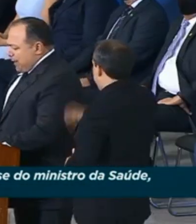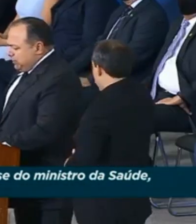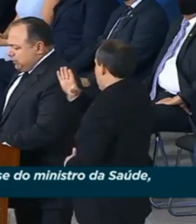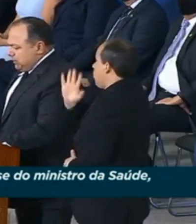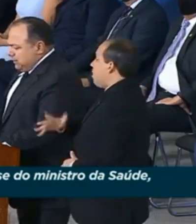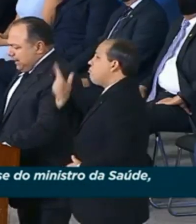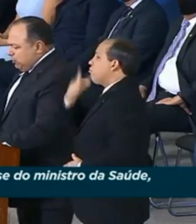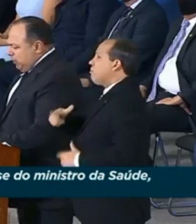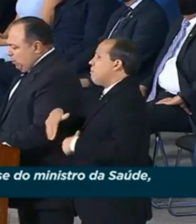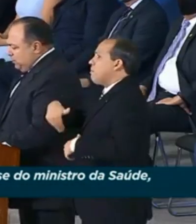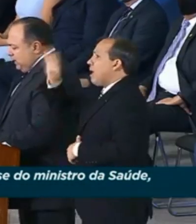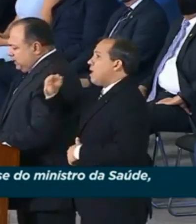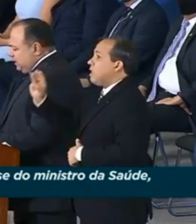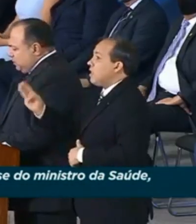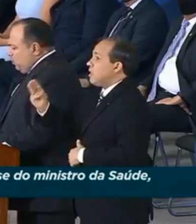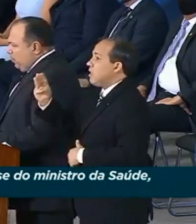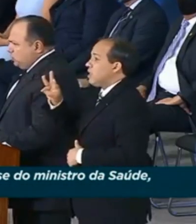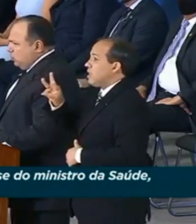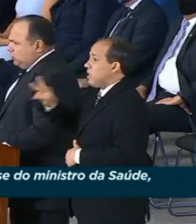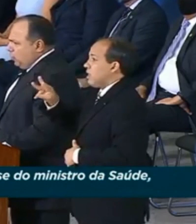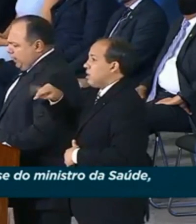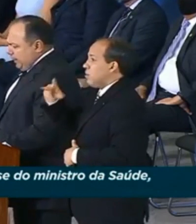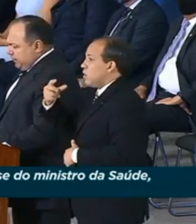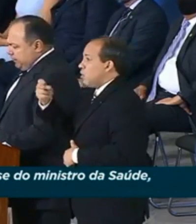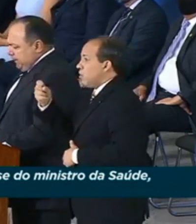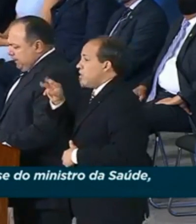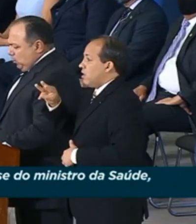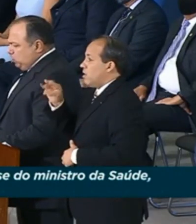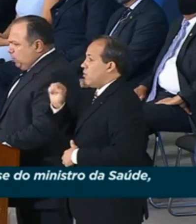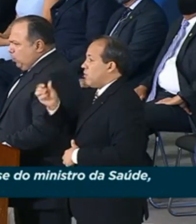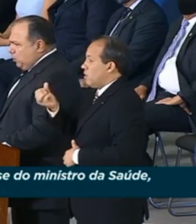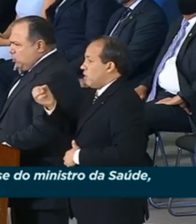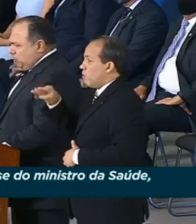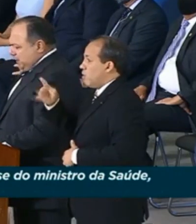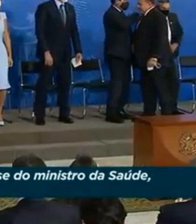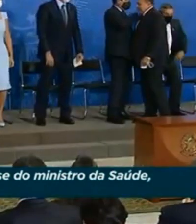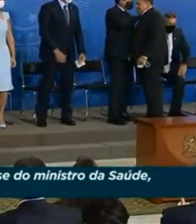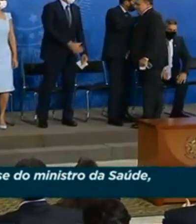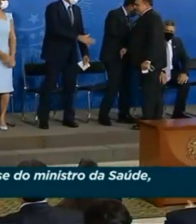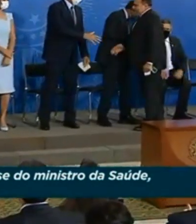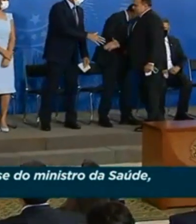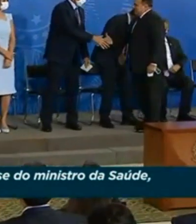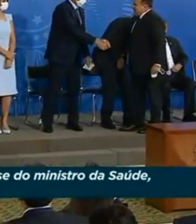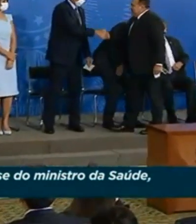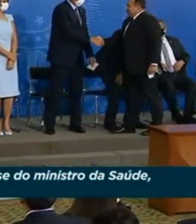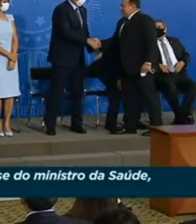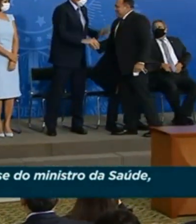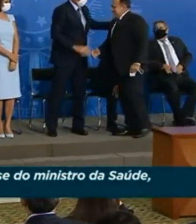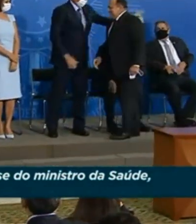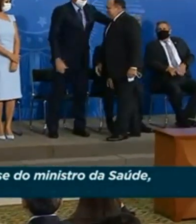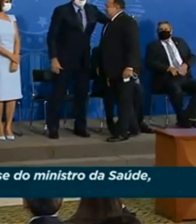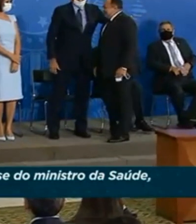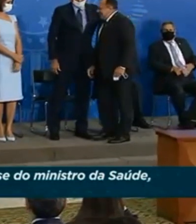presidente estreou na reunião internacional com um discurso no qual negou o avanço dos incêndios florestais e defendeu a soberania brasileira sobre a Amazônia.